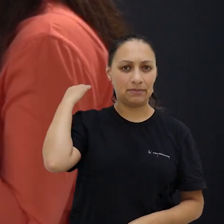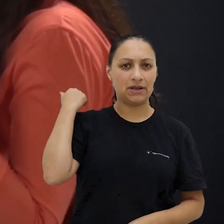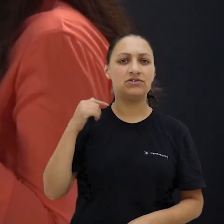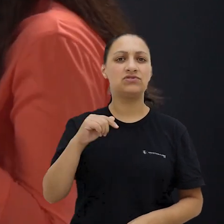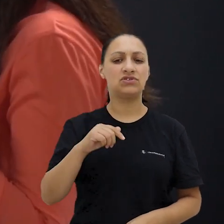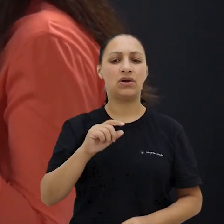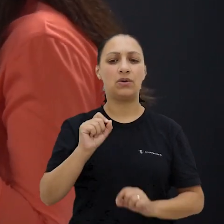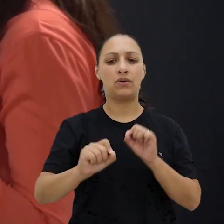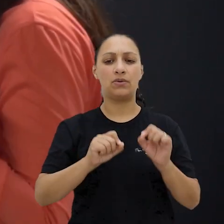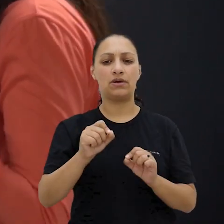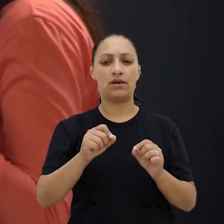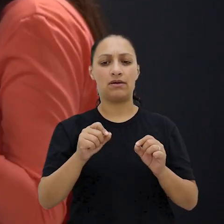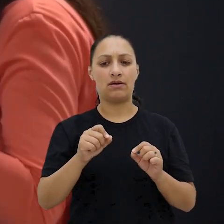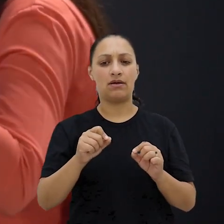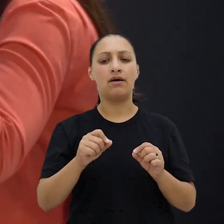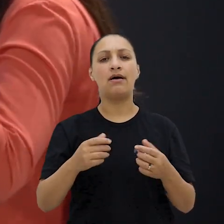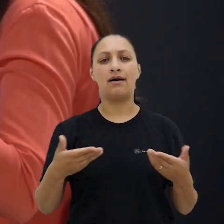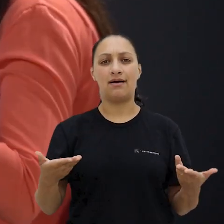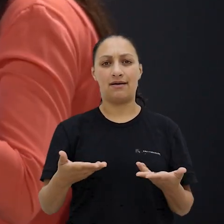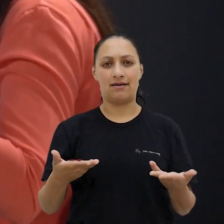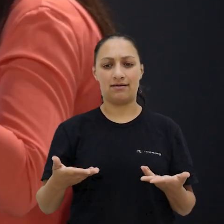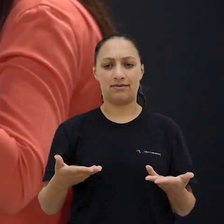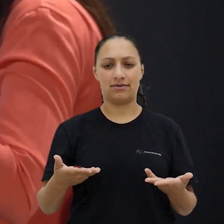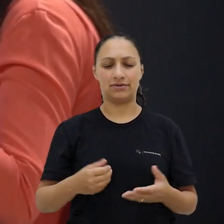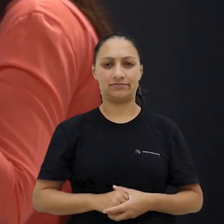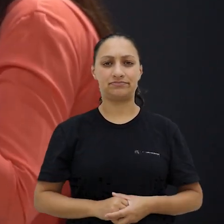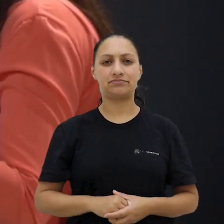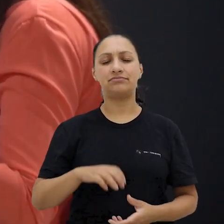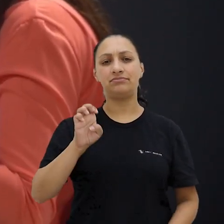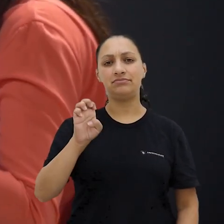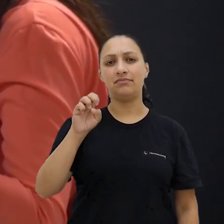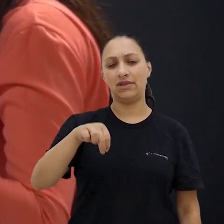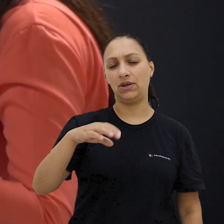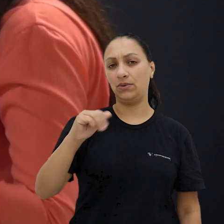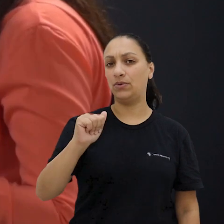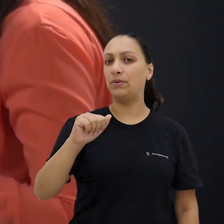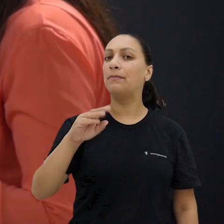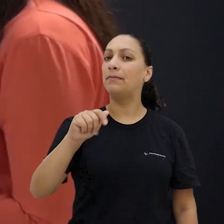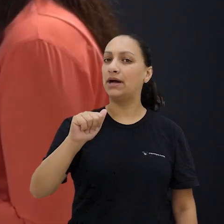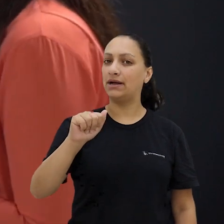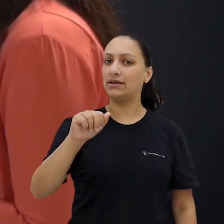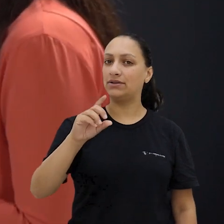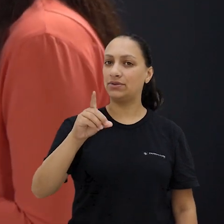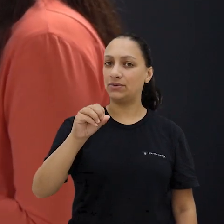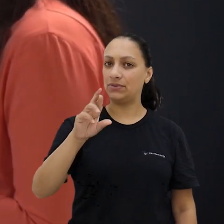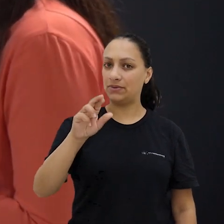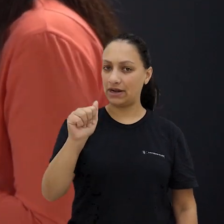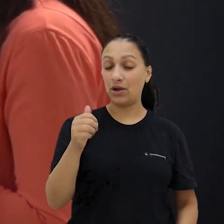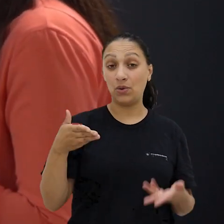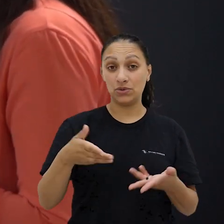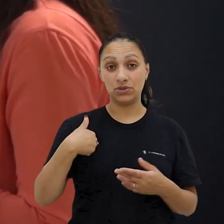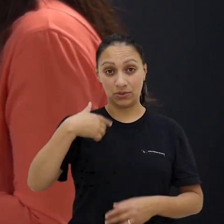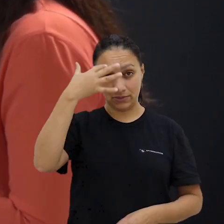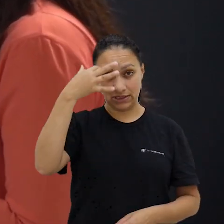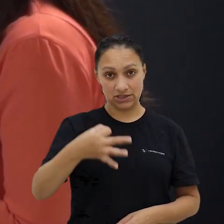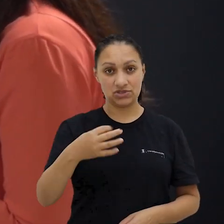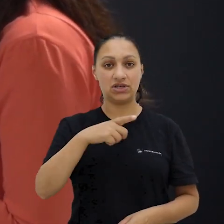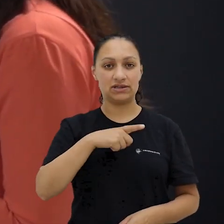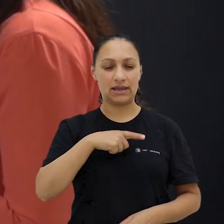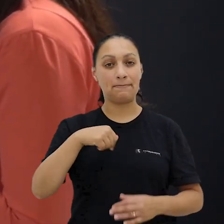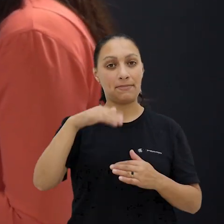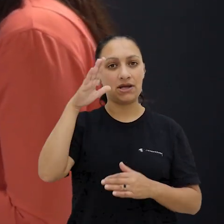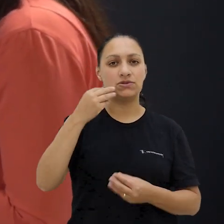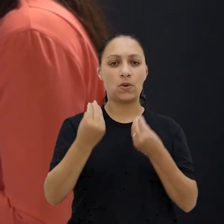Antigamente também ela era um prédio, né? A incubadora era a incubadora só em Campo Bom. Hoje a gente entende que a gente tem a incubadora